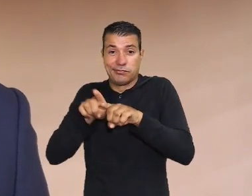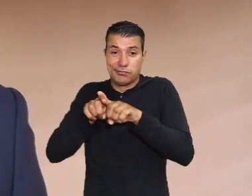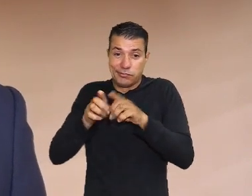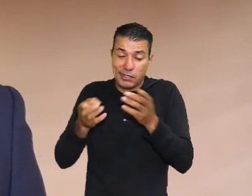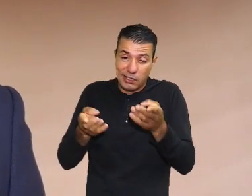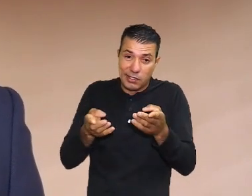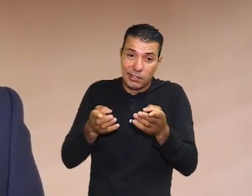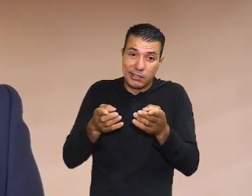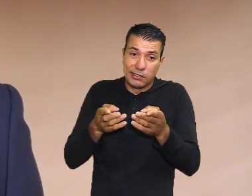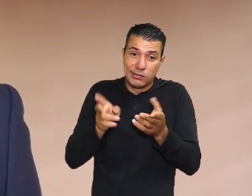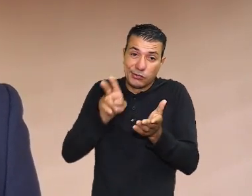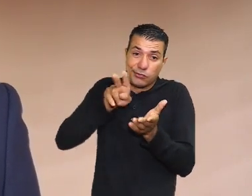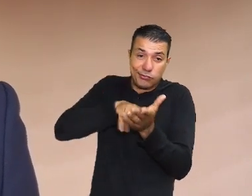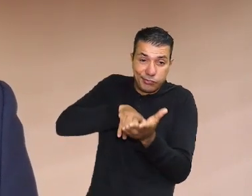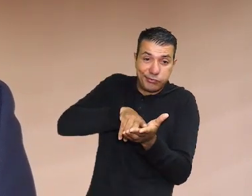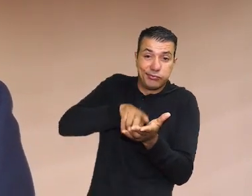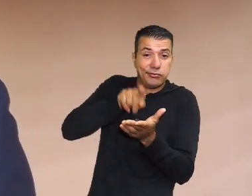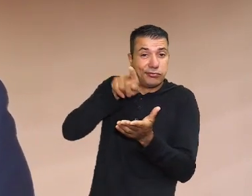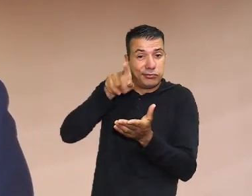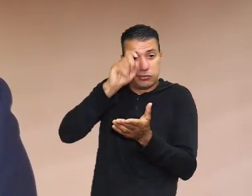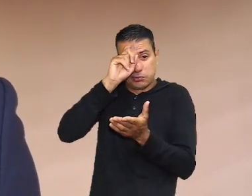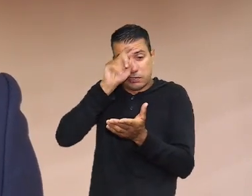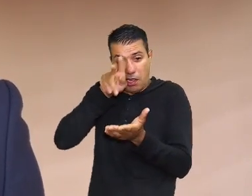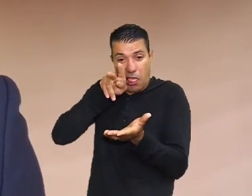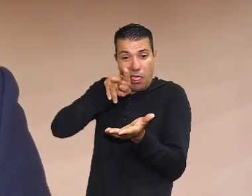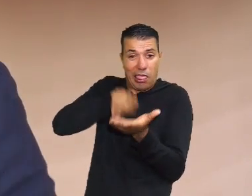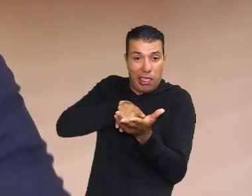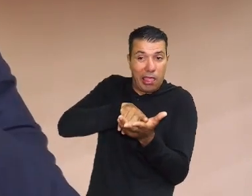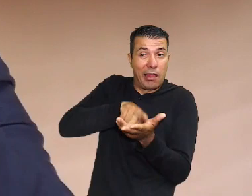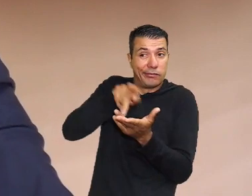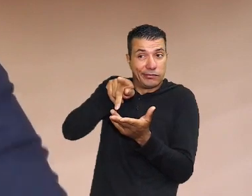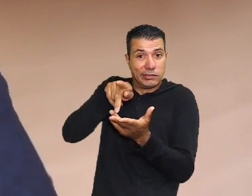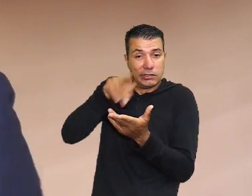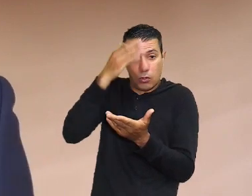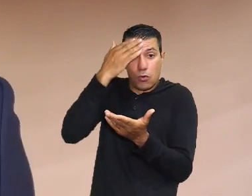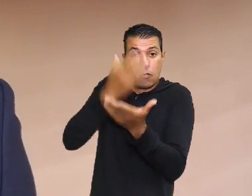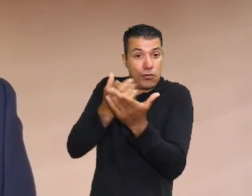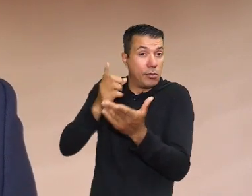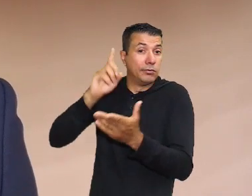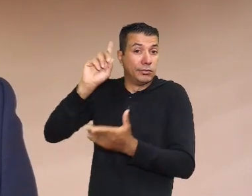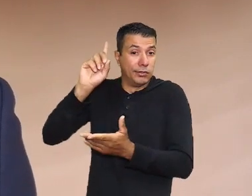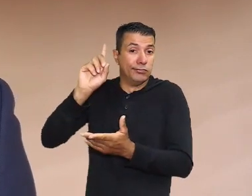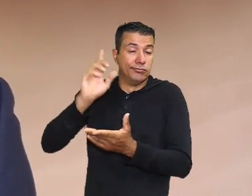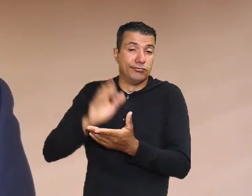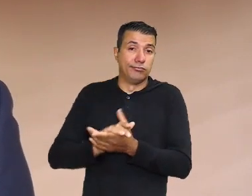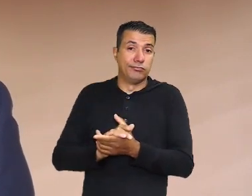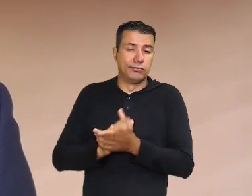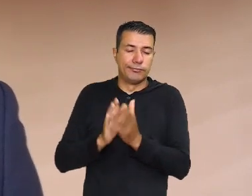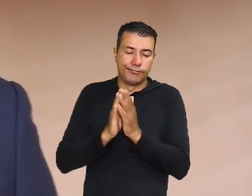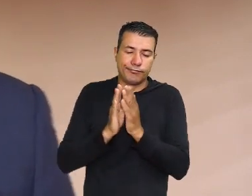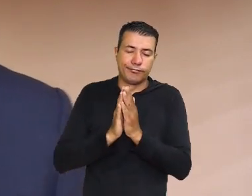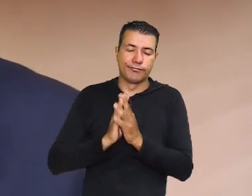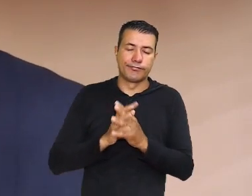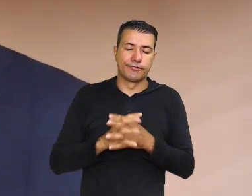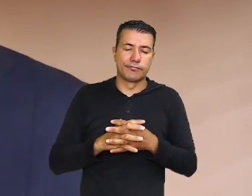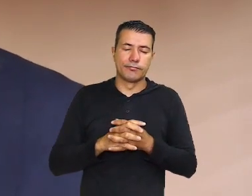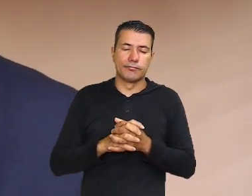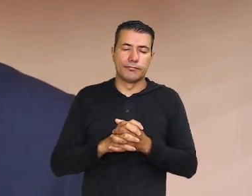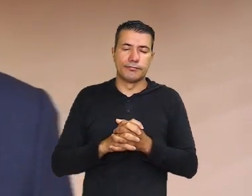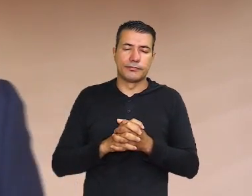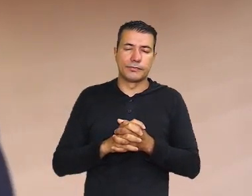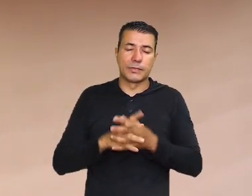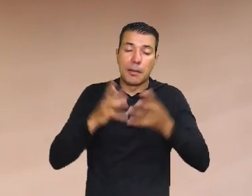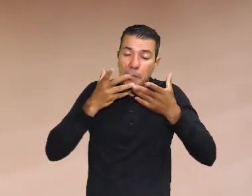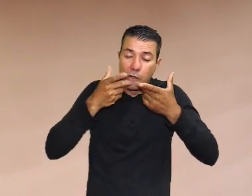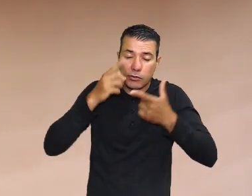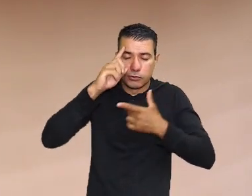que perderam familiares. Eu gostaria de dizer a você: confiemos no nosso Deus. Vamos orar? Santo